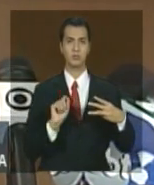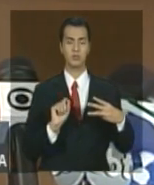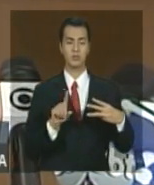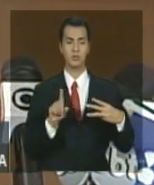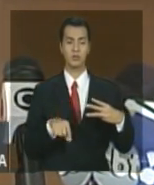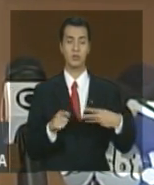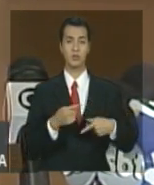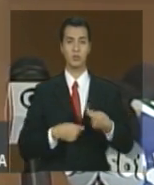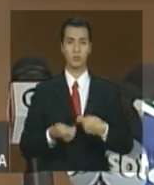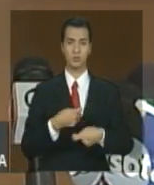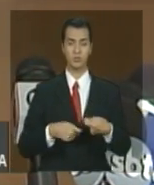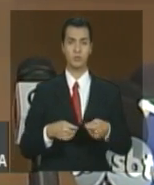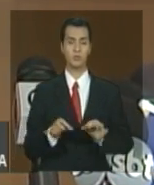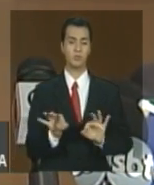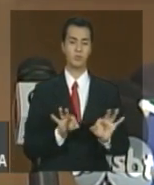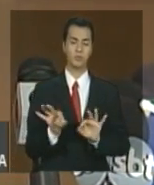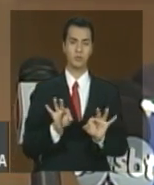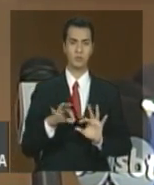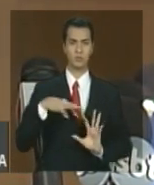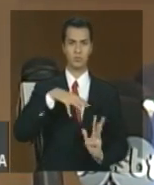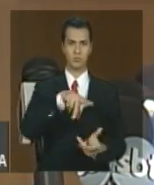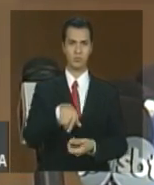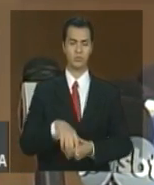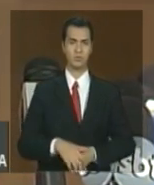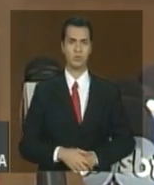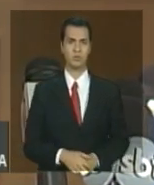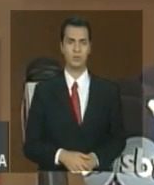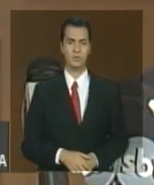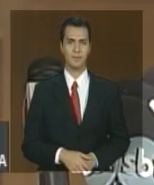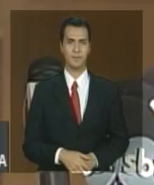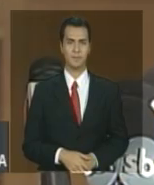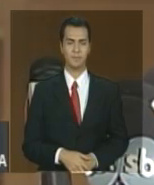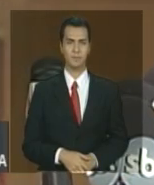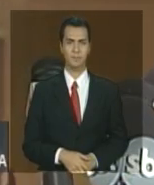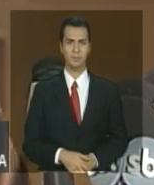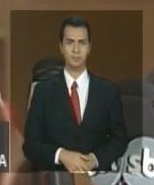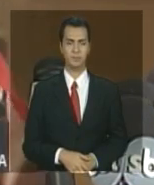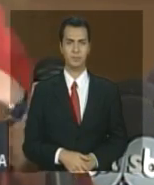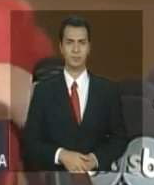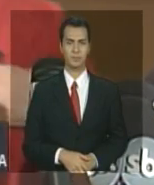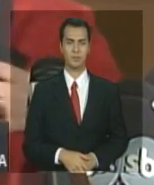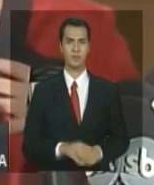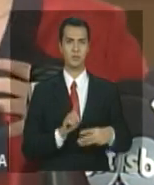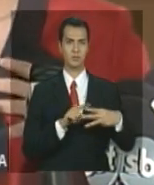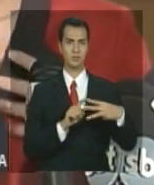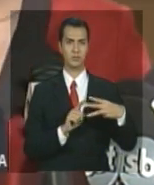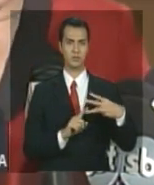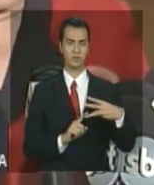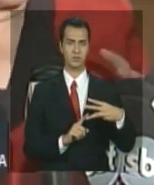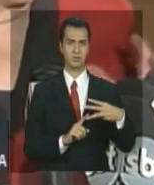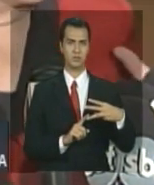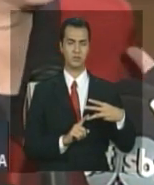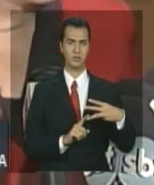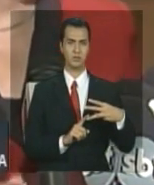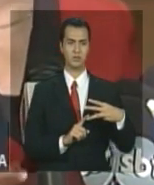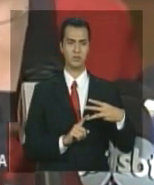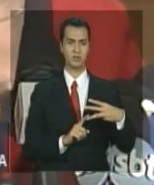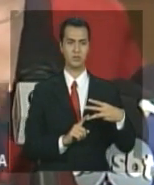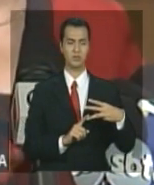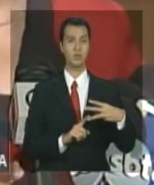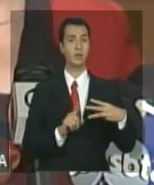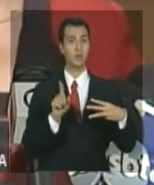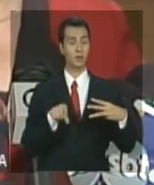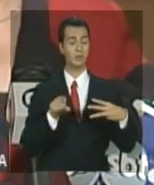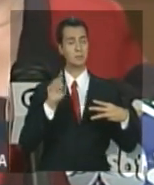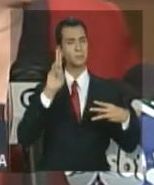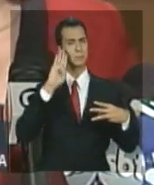processos econômicos internacionais. Nessas três variáveis é, eu diria, o centro